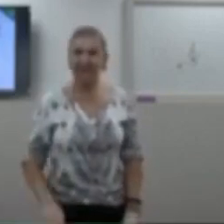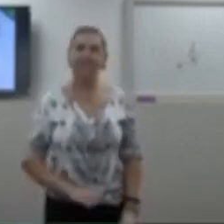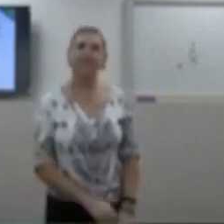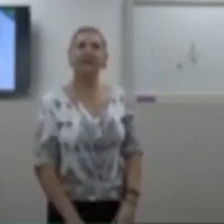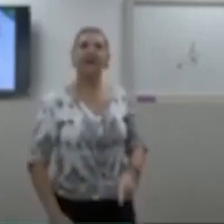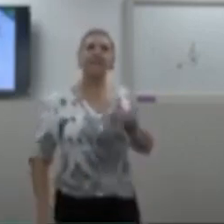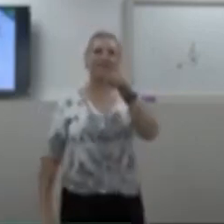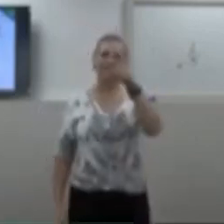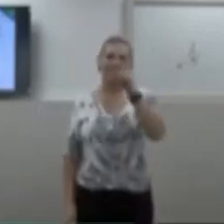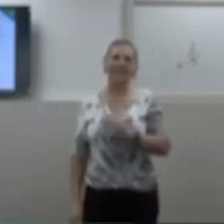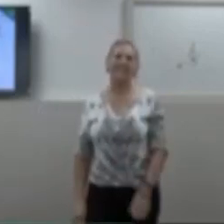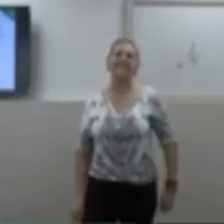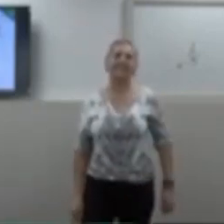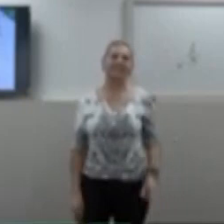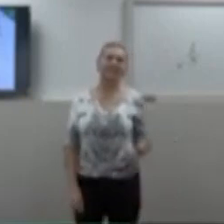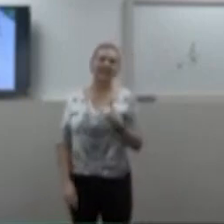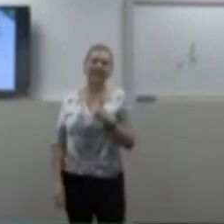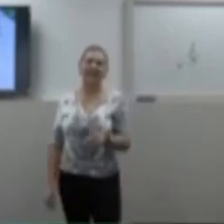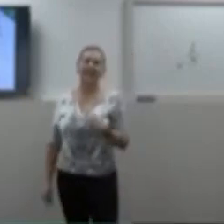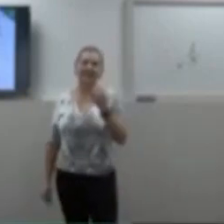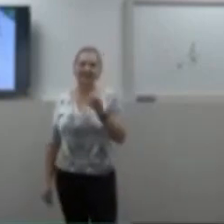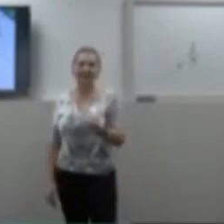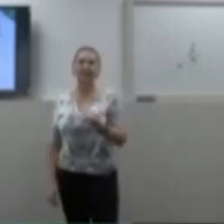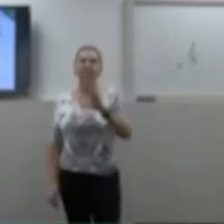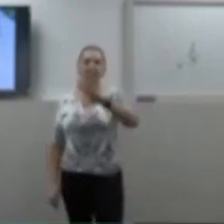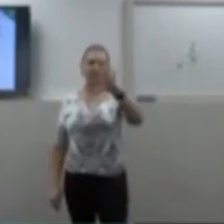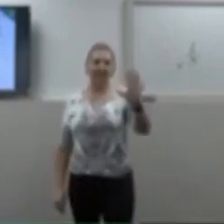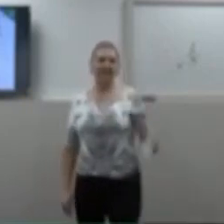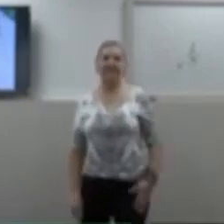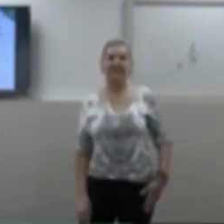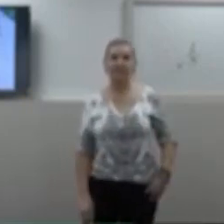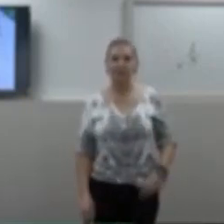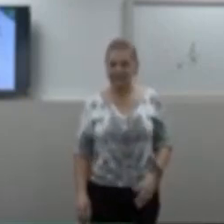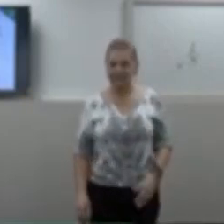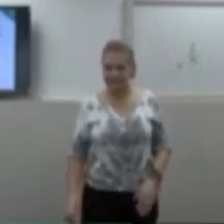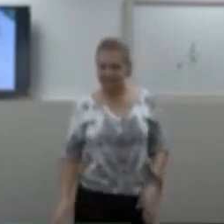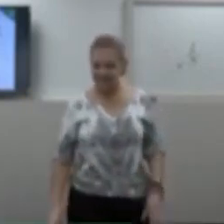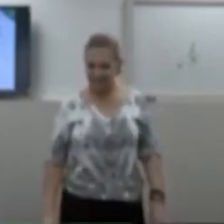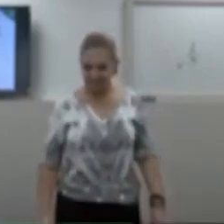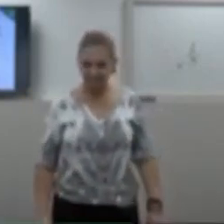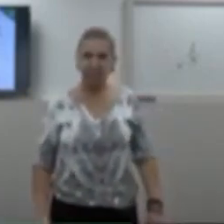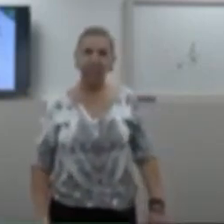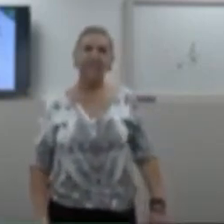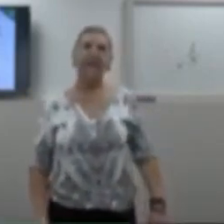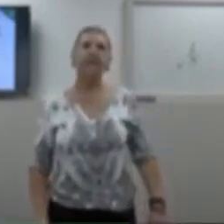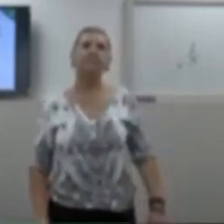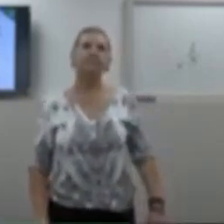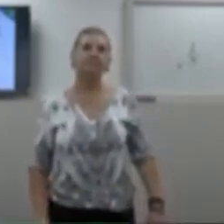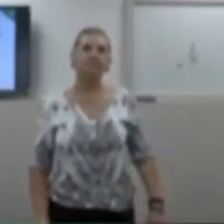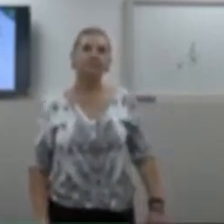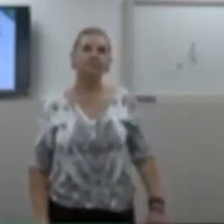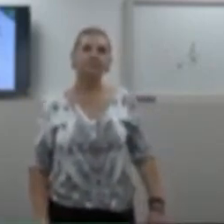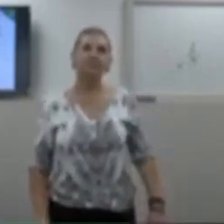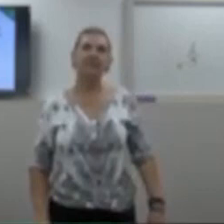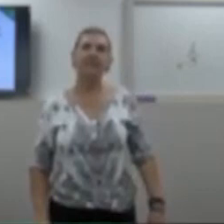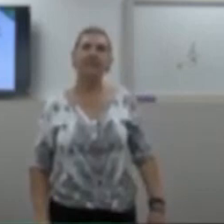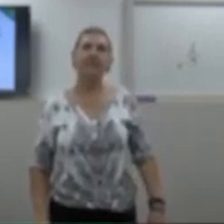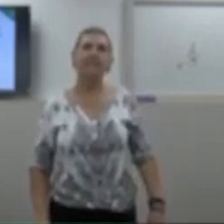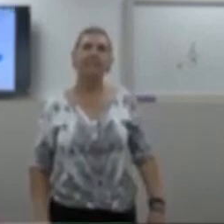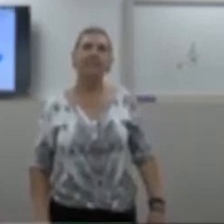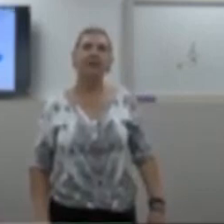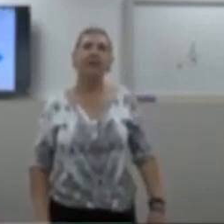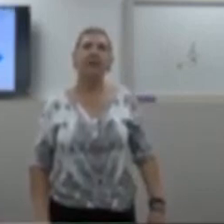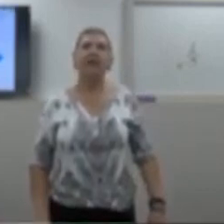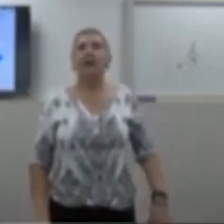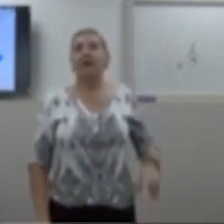coletivos. Será que acertamos? Acertamos. Tá ali a questão? Acertamos sim, né?